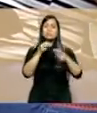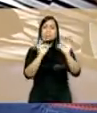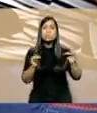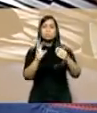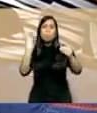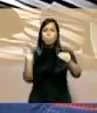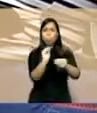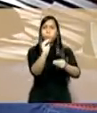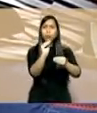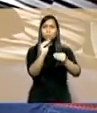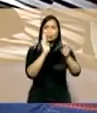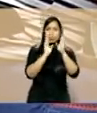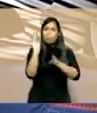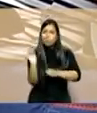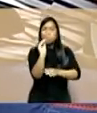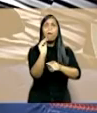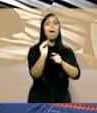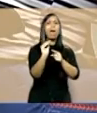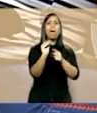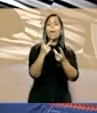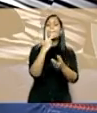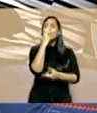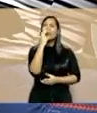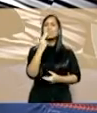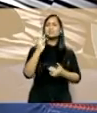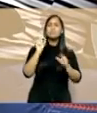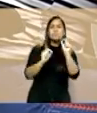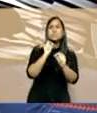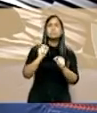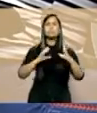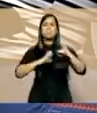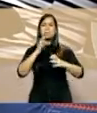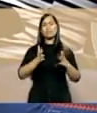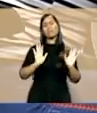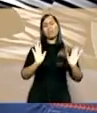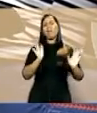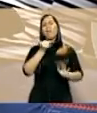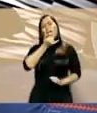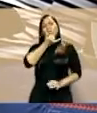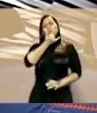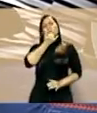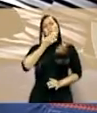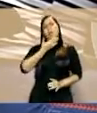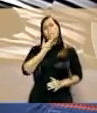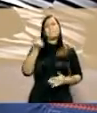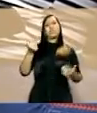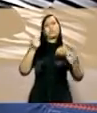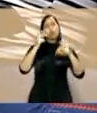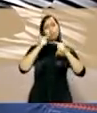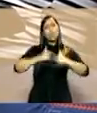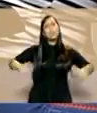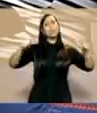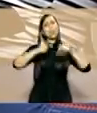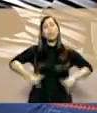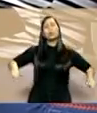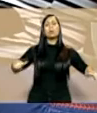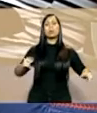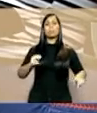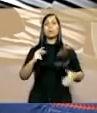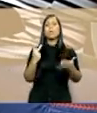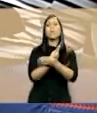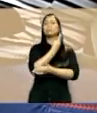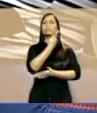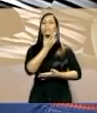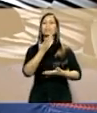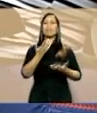que pode virar motivo de brigas, e então é melhor ficar mais neutro para não causar esse